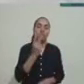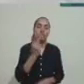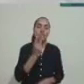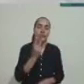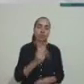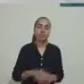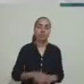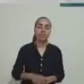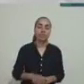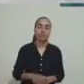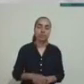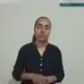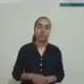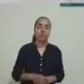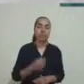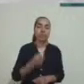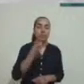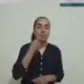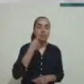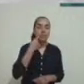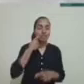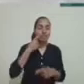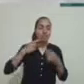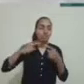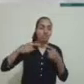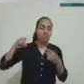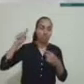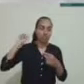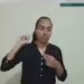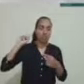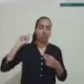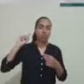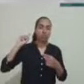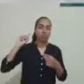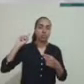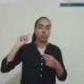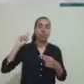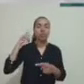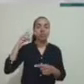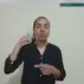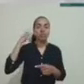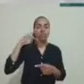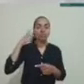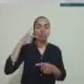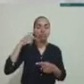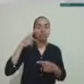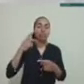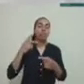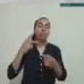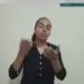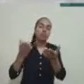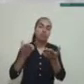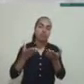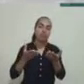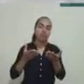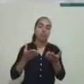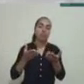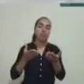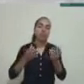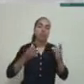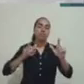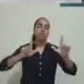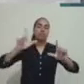sexta-feira passada, os vereadores dessa casa foram convidados para participar do lançamento da nova TV Nova